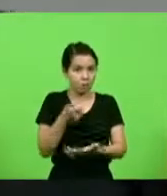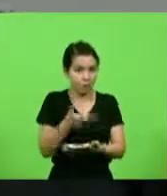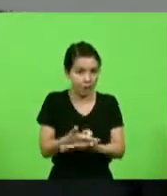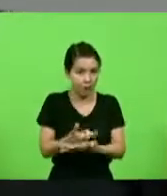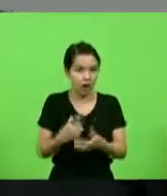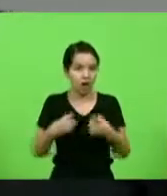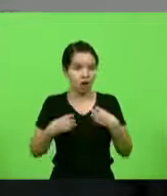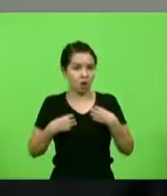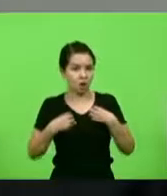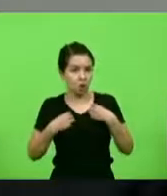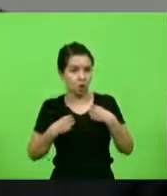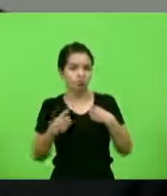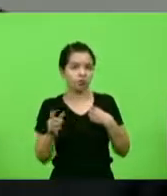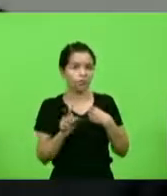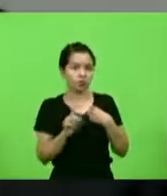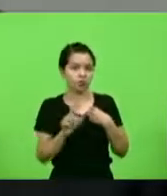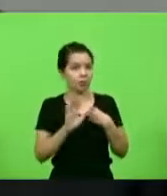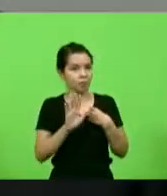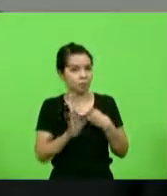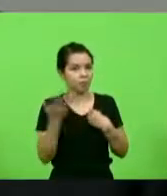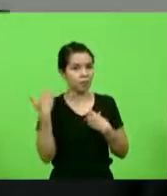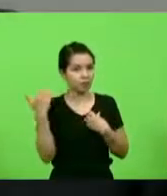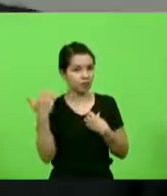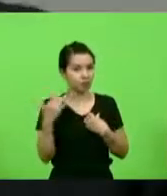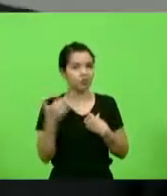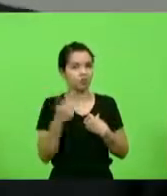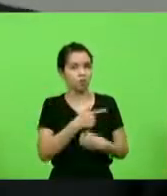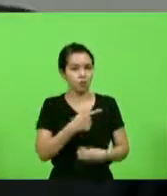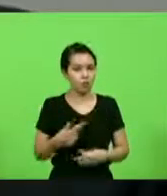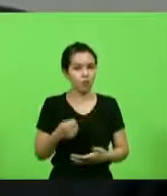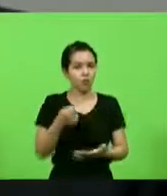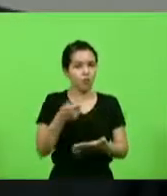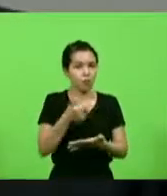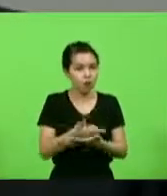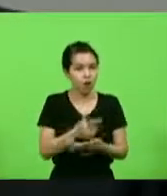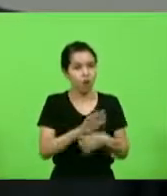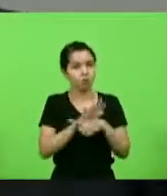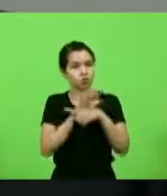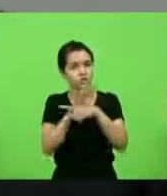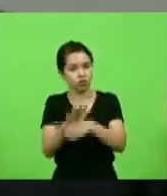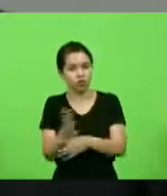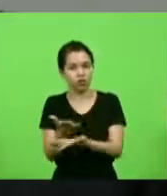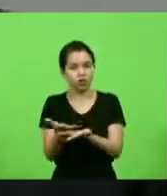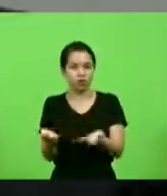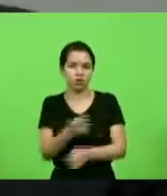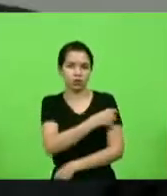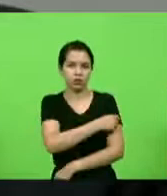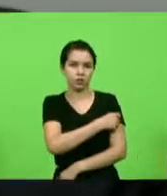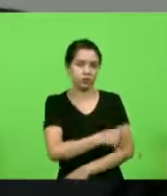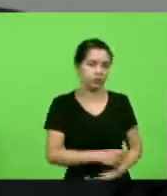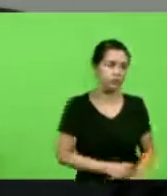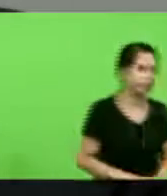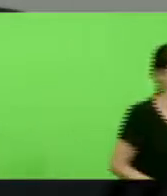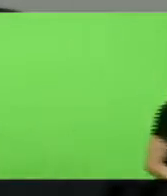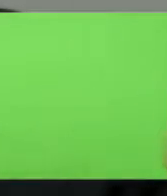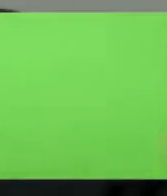já ocorreu do Estado comprar e assim que ele possa beneficiar os estudantes nesse sentido. Por isso, eu peço a vênia dos nobres